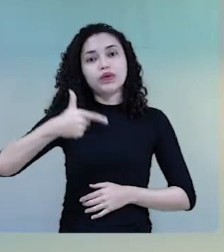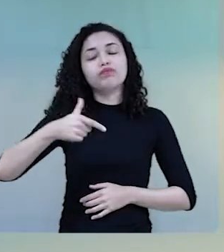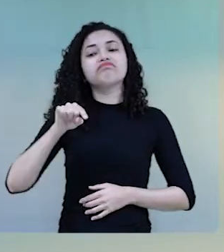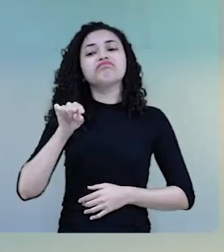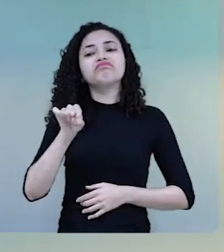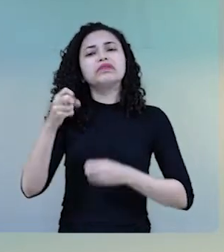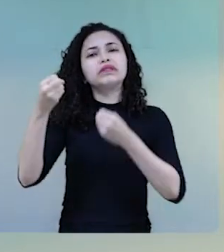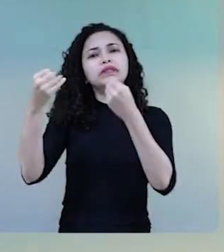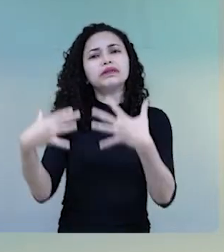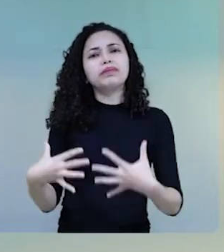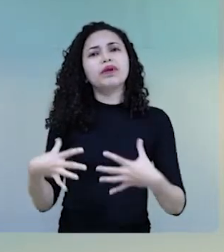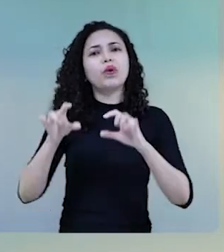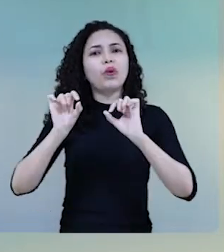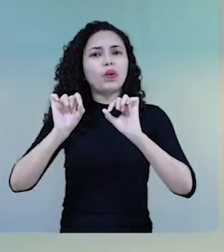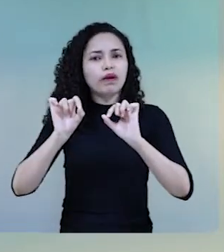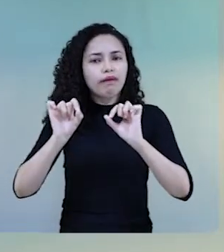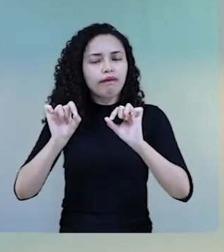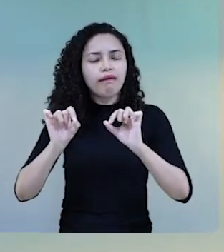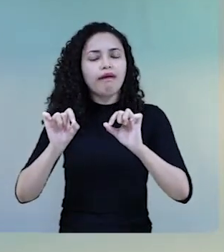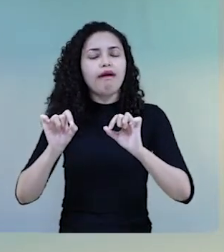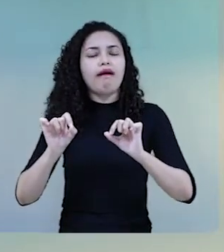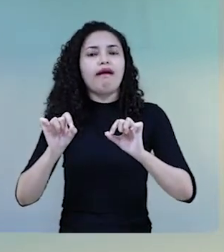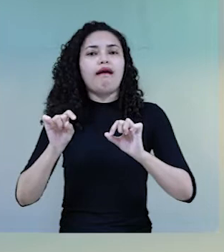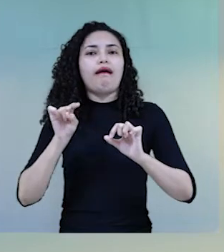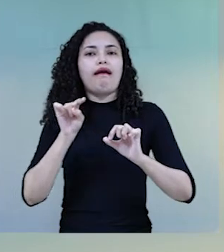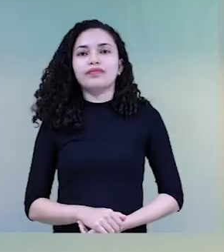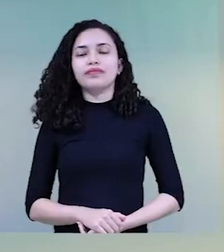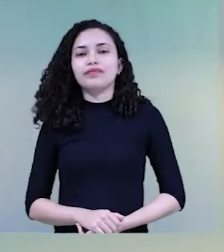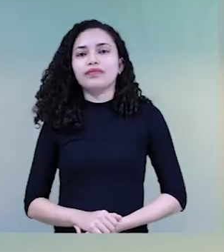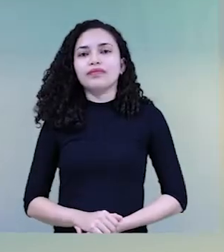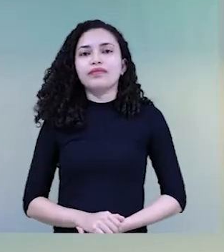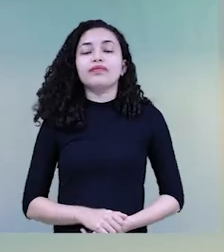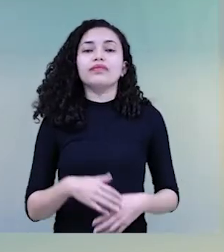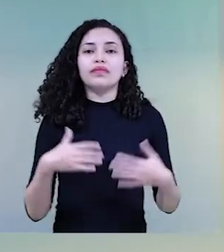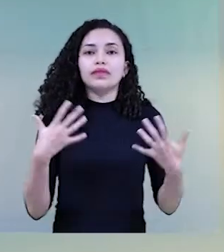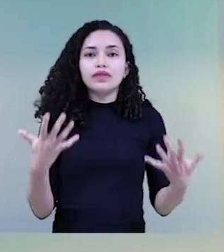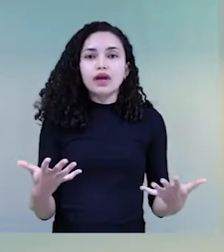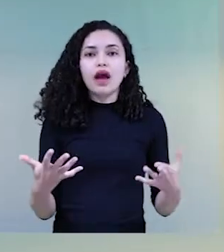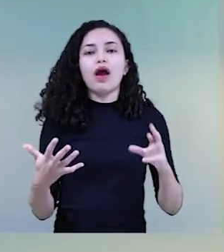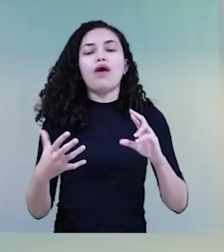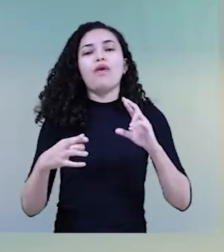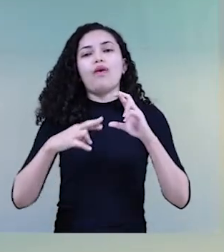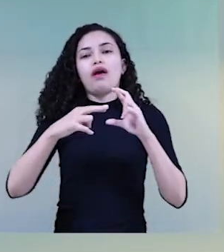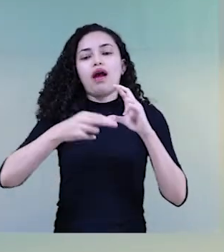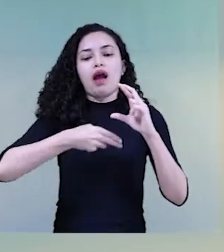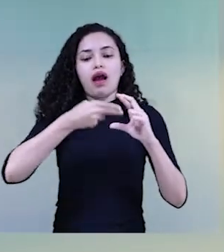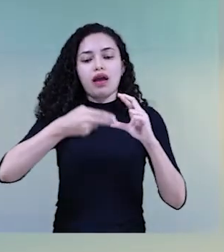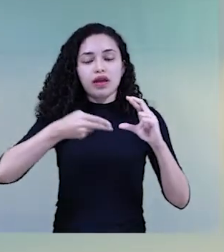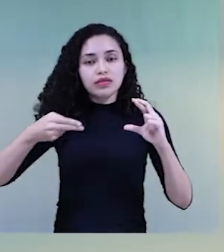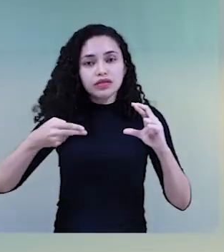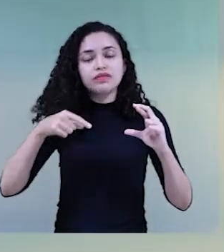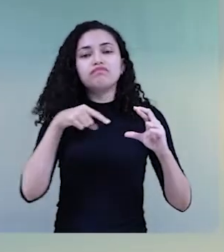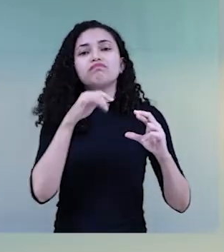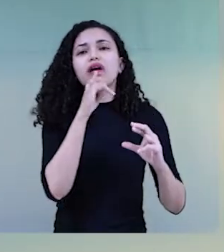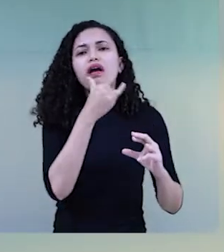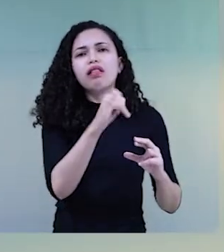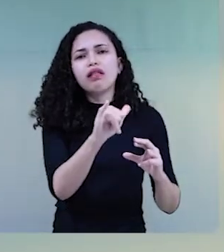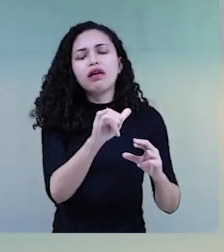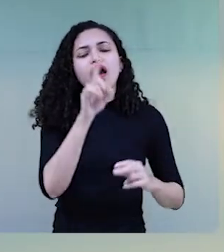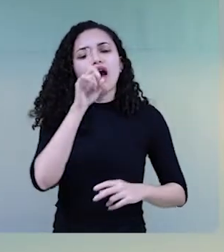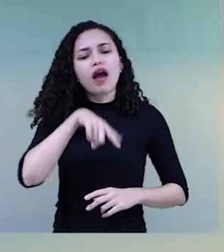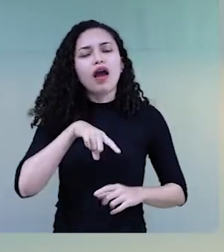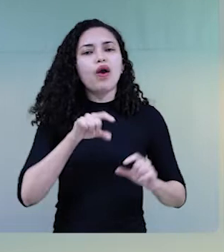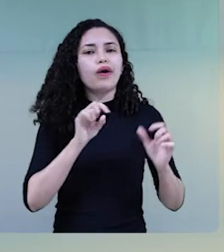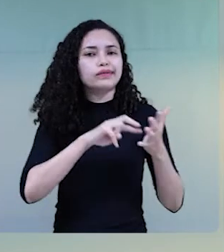da resistência elétrica de um determinado condutor, tá? A resistência elétrica, ela é o resultado, pessoal,